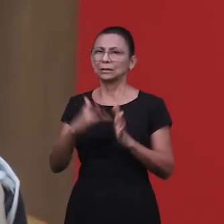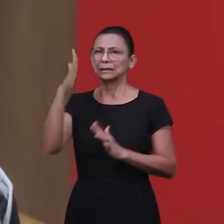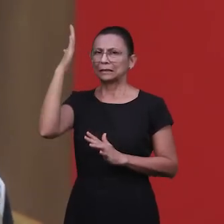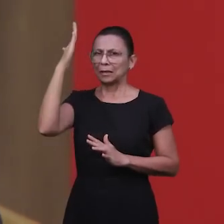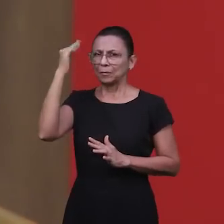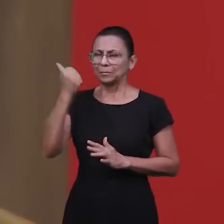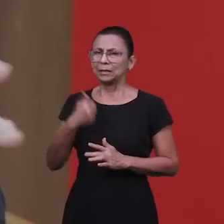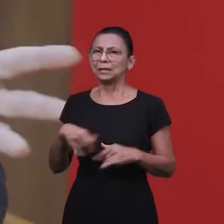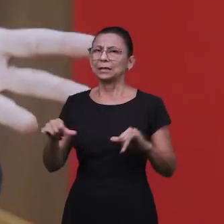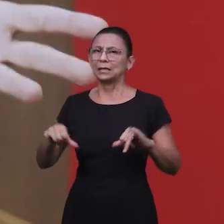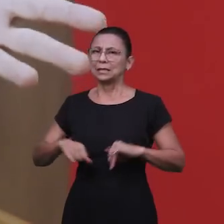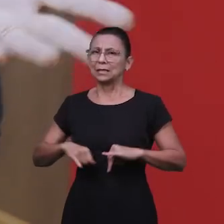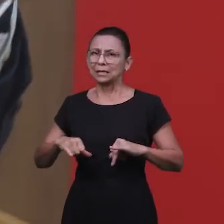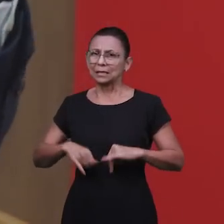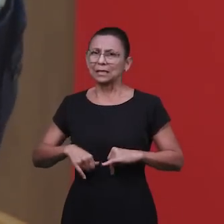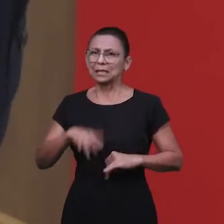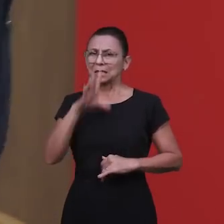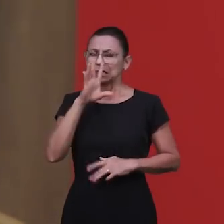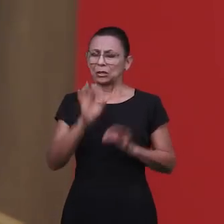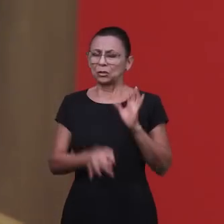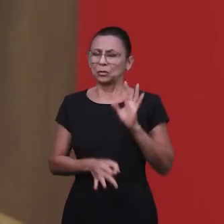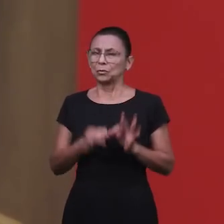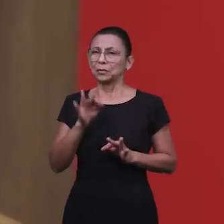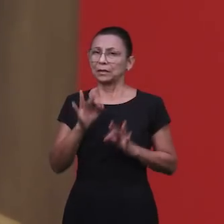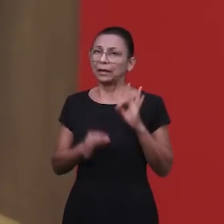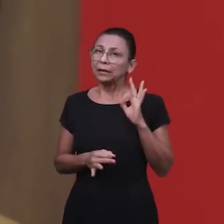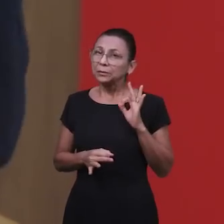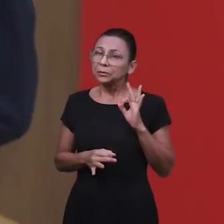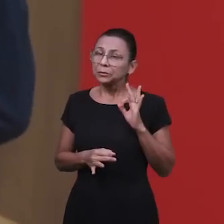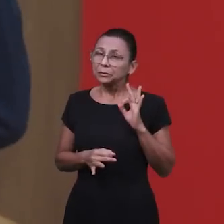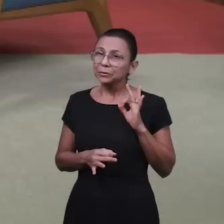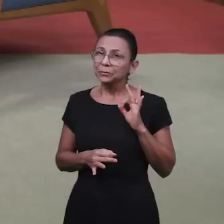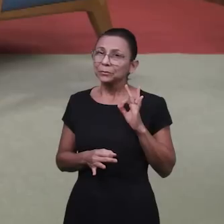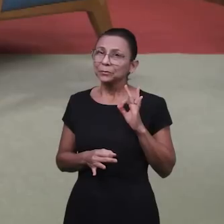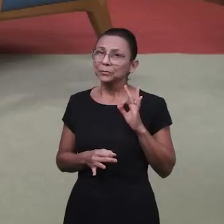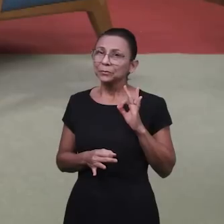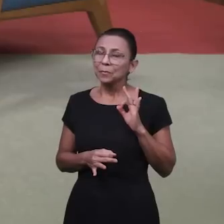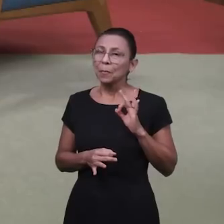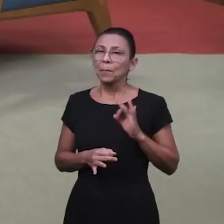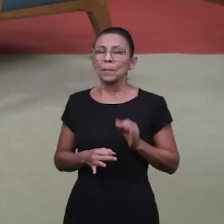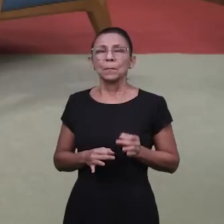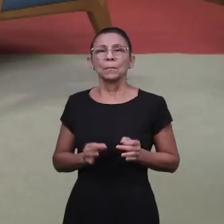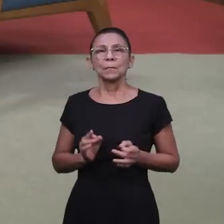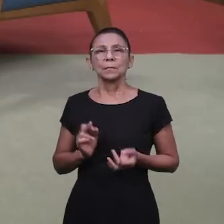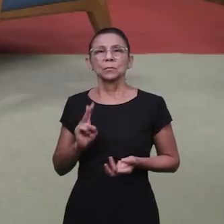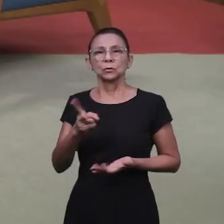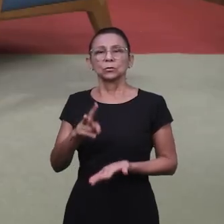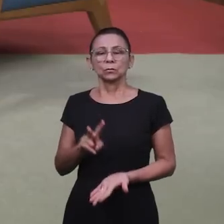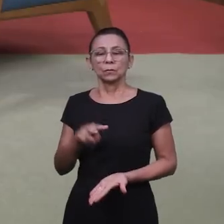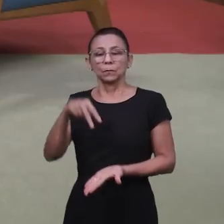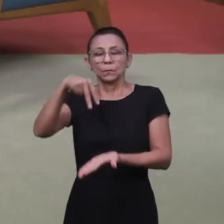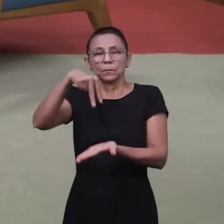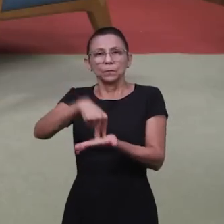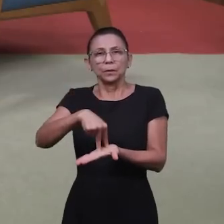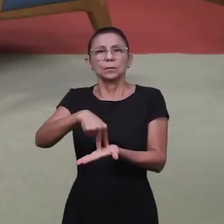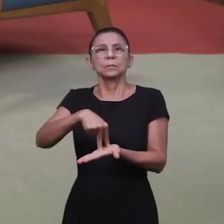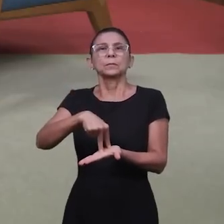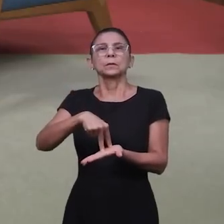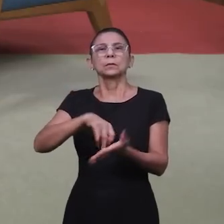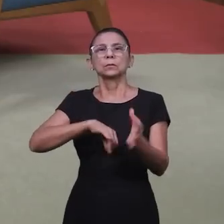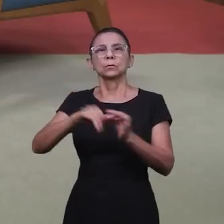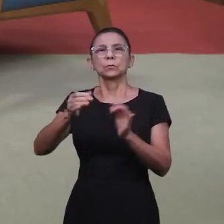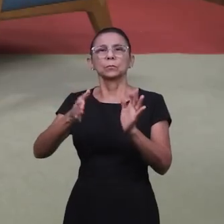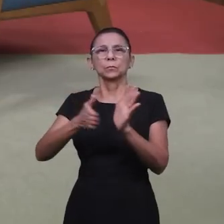seu sofrimento, ele não negou o que era o plano profético de salvação do homem.